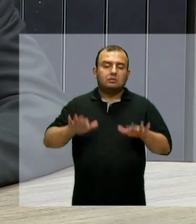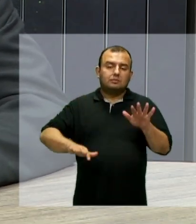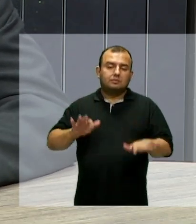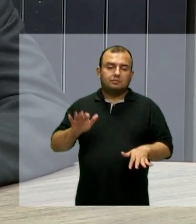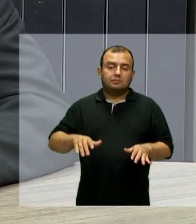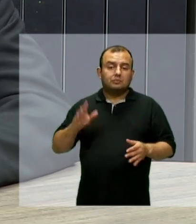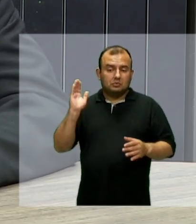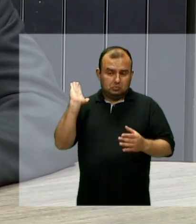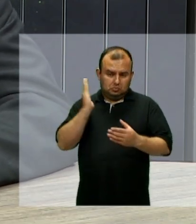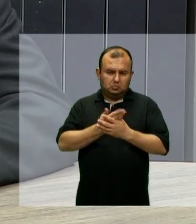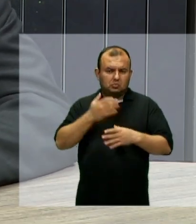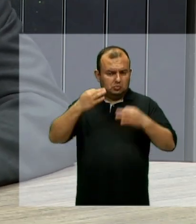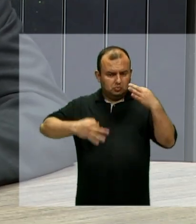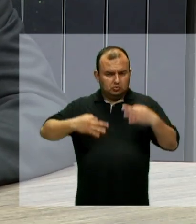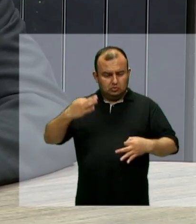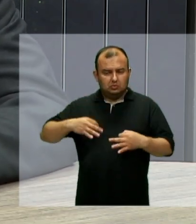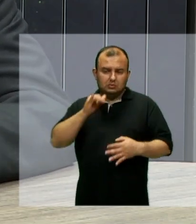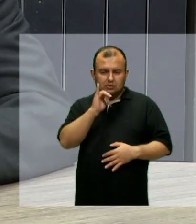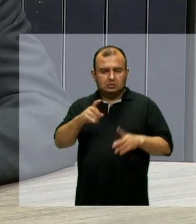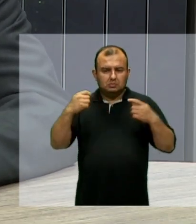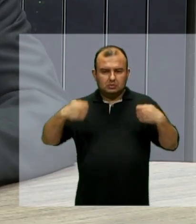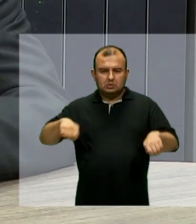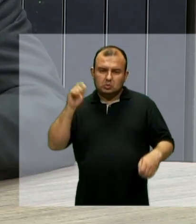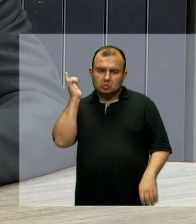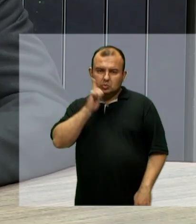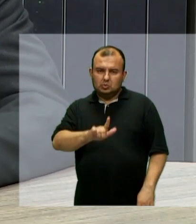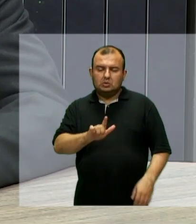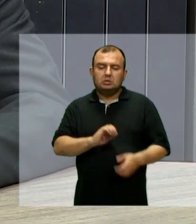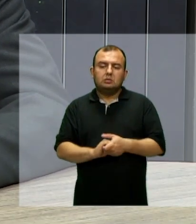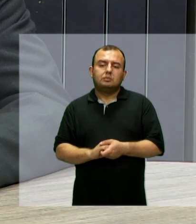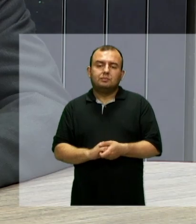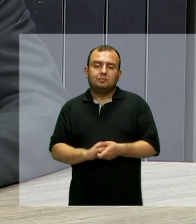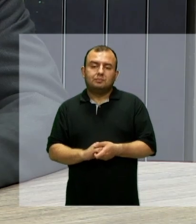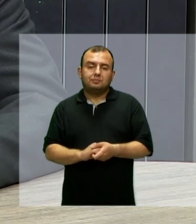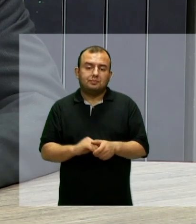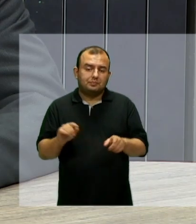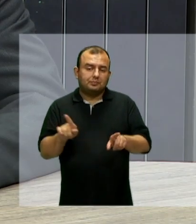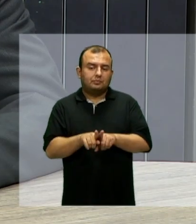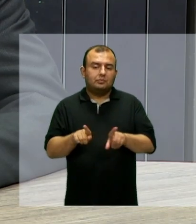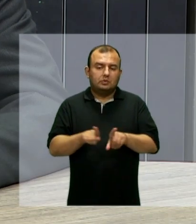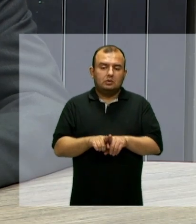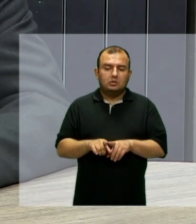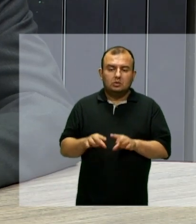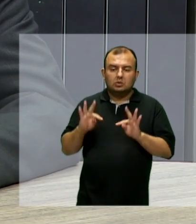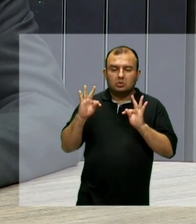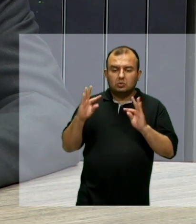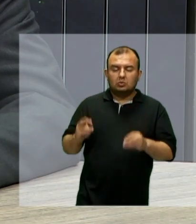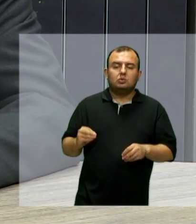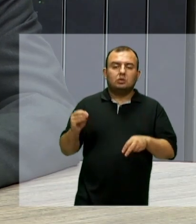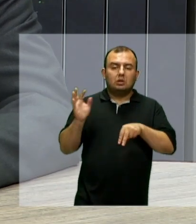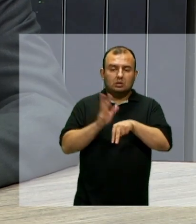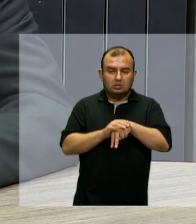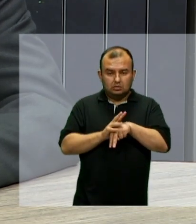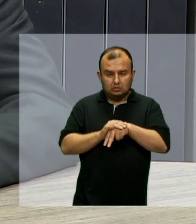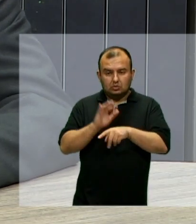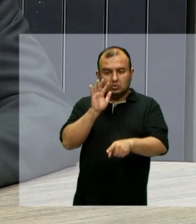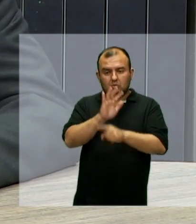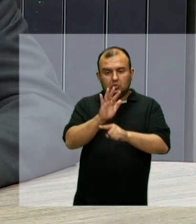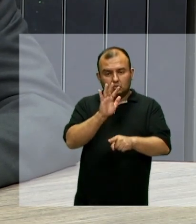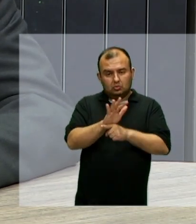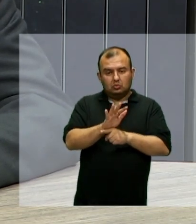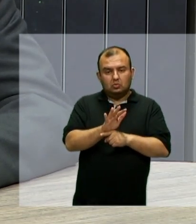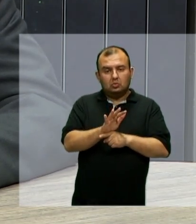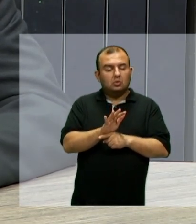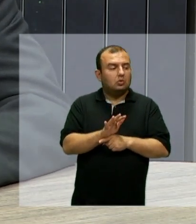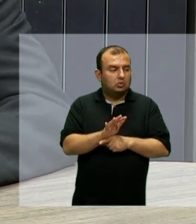via judicial, e tem conseguido, né? Tem conseguido. Também nem todas as pacientes vão se beneficiar